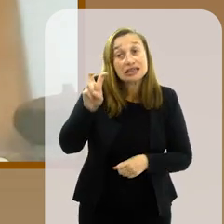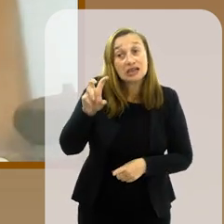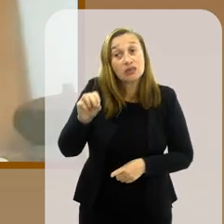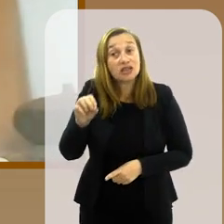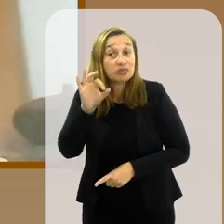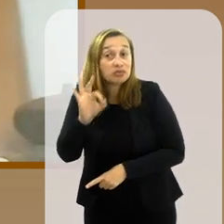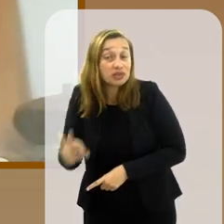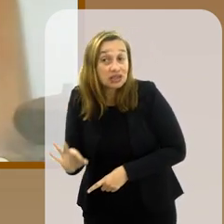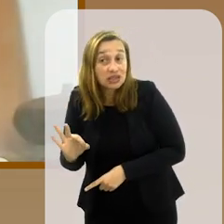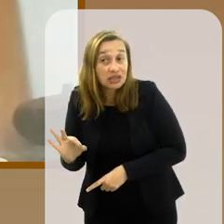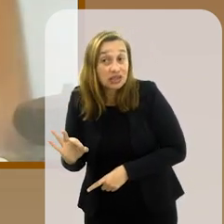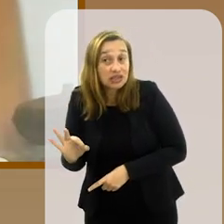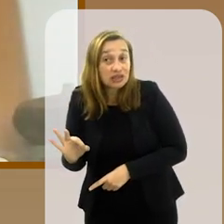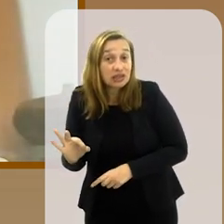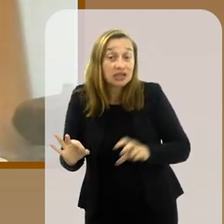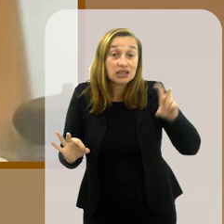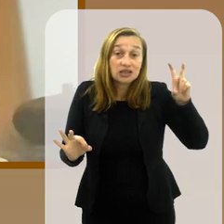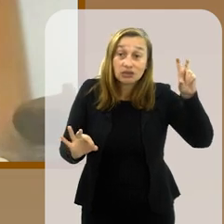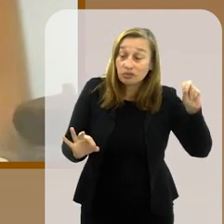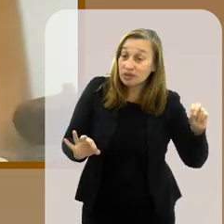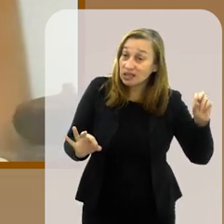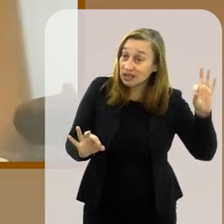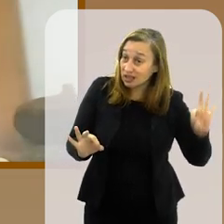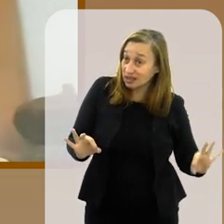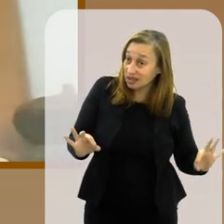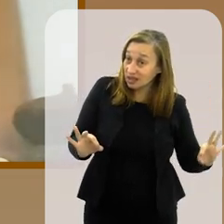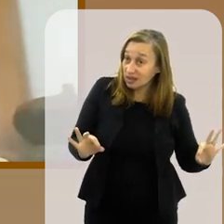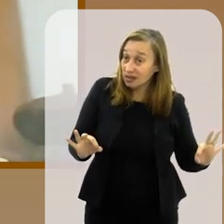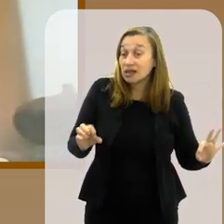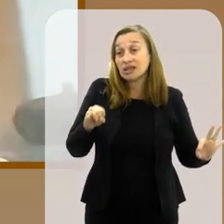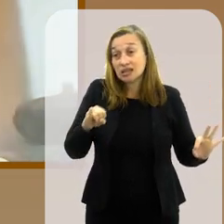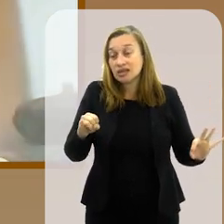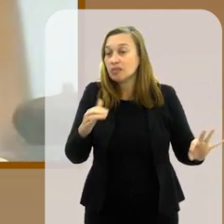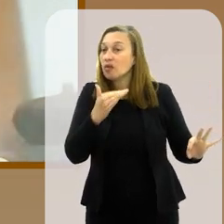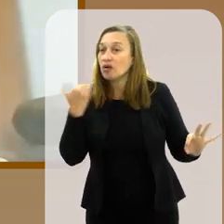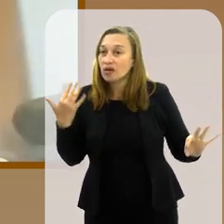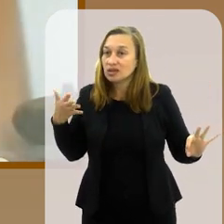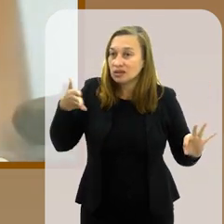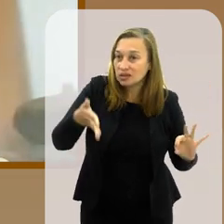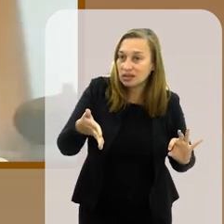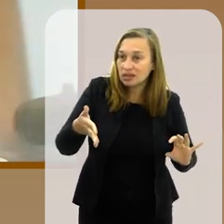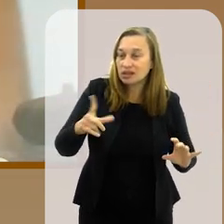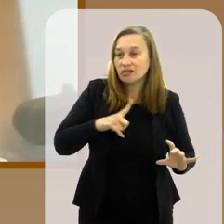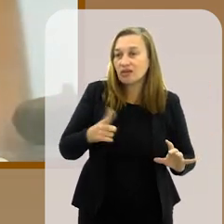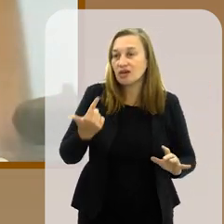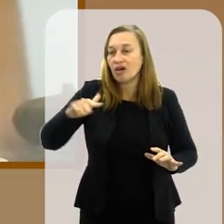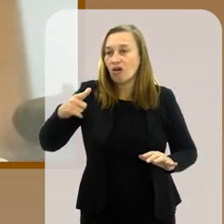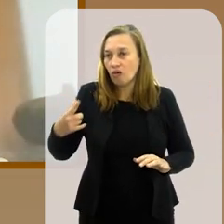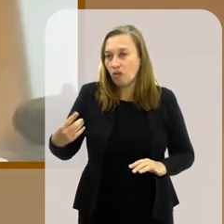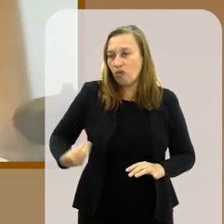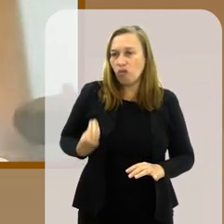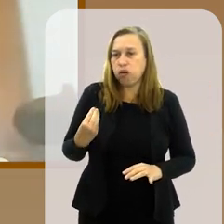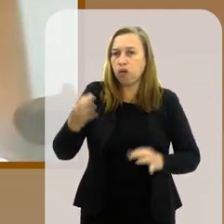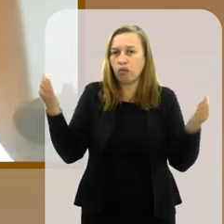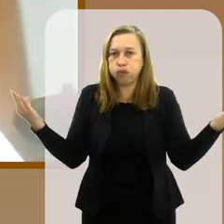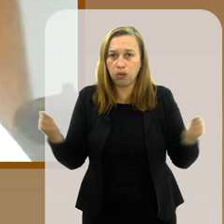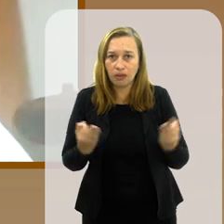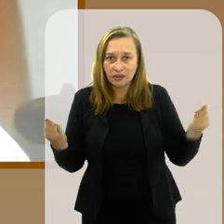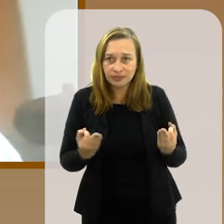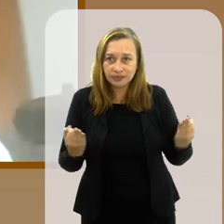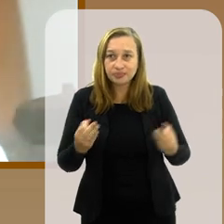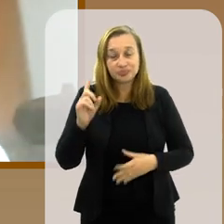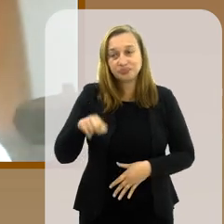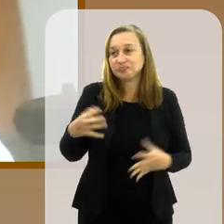que 50% para cá, 50% para lá. Se você morrer e chegar lá e tiver outra vida, que ótimo,